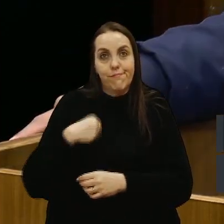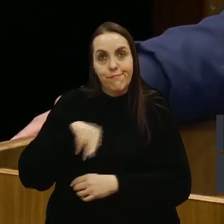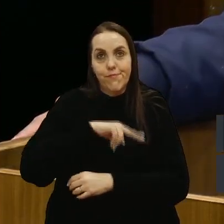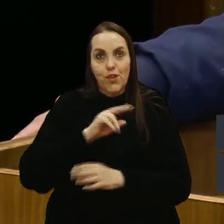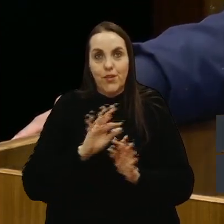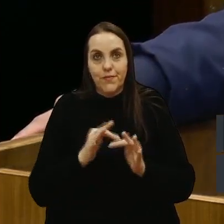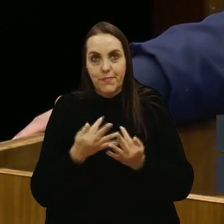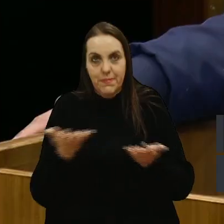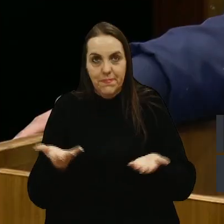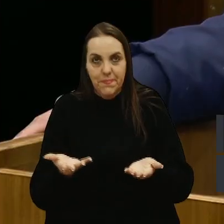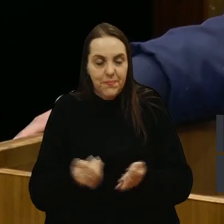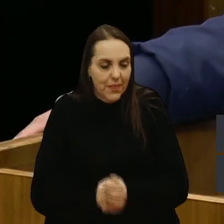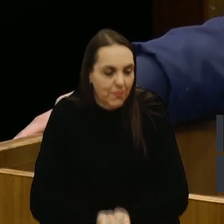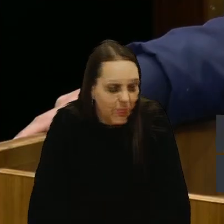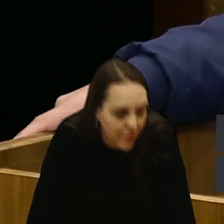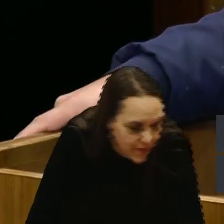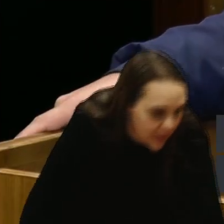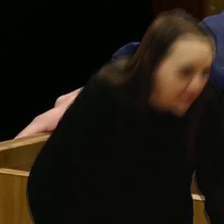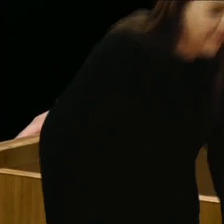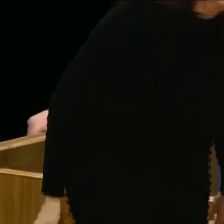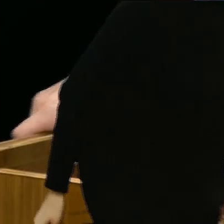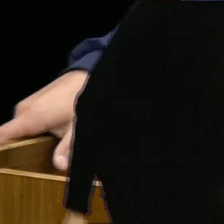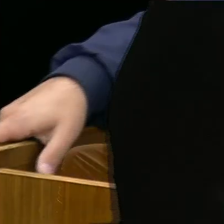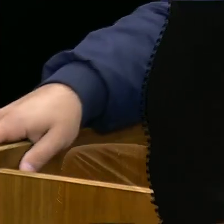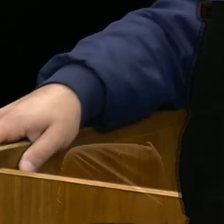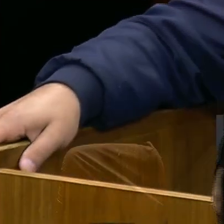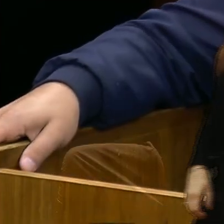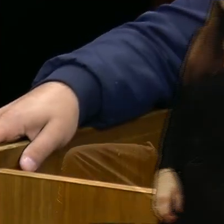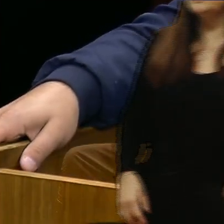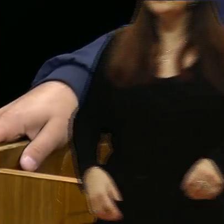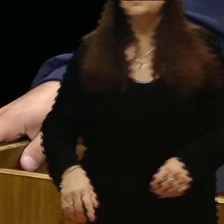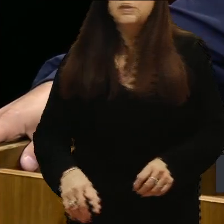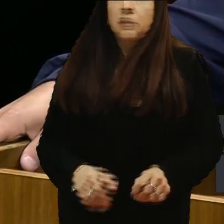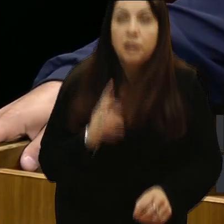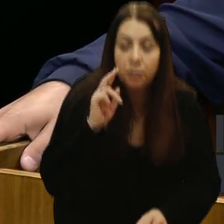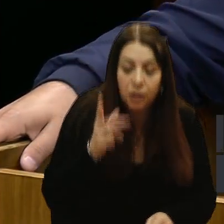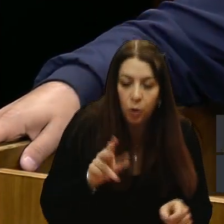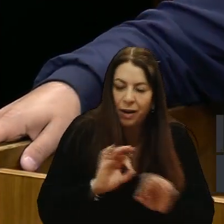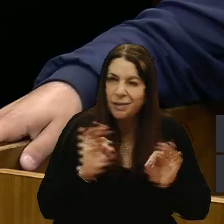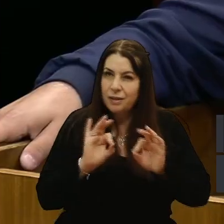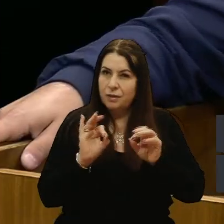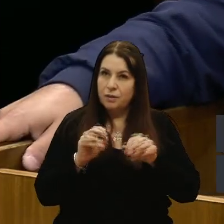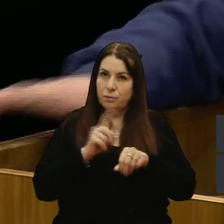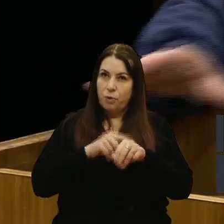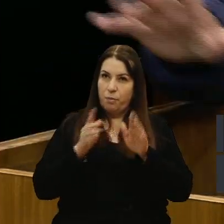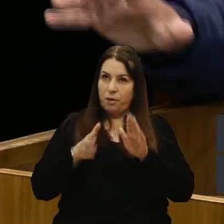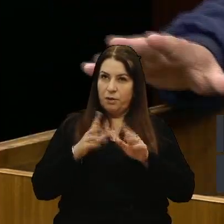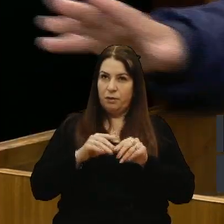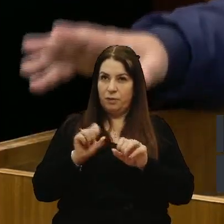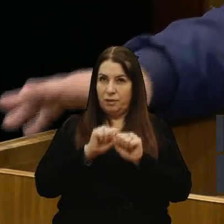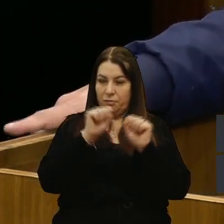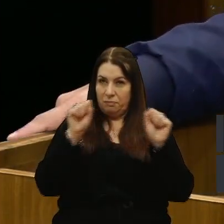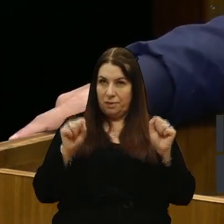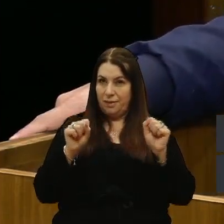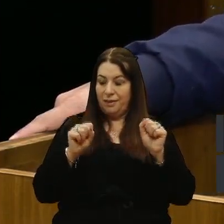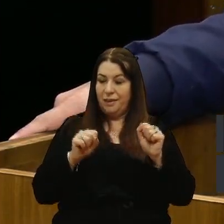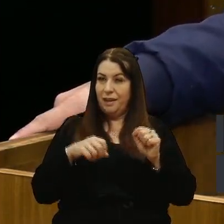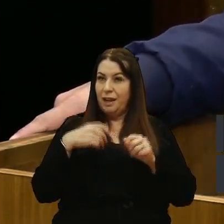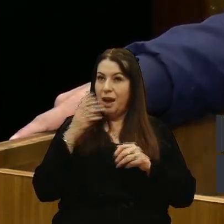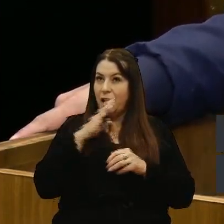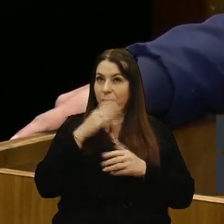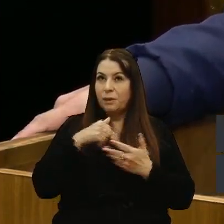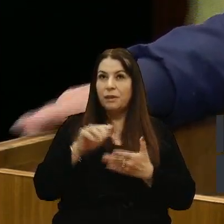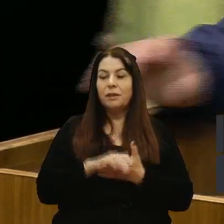Mas, corrigindo esse momento que aconteceu aí e dessa manhã corrida